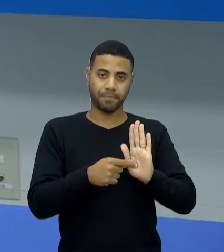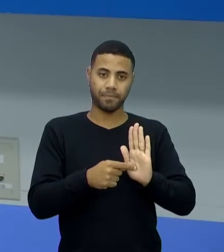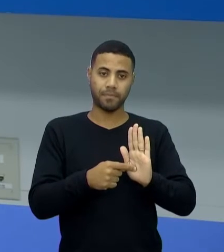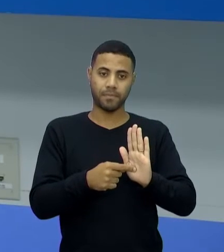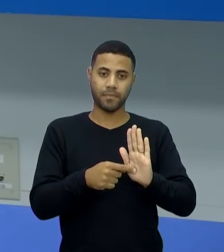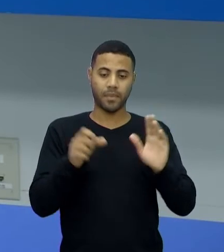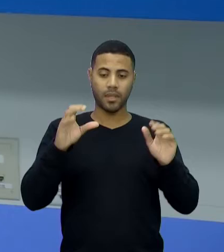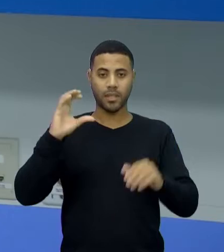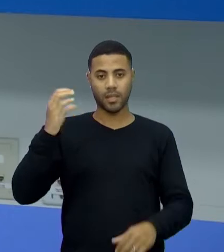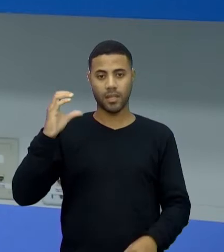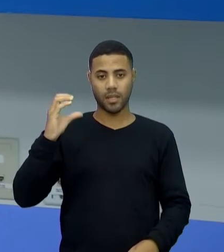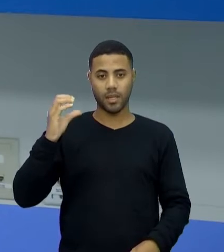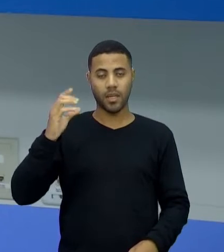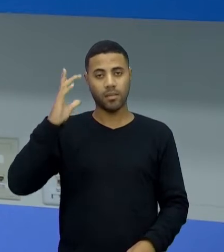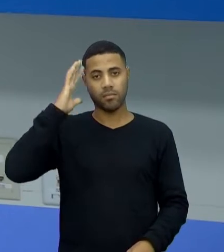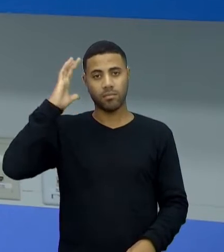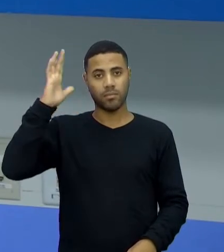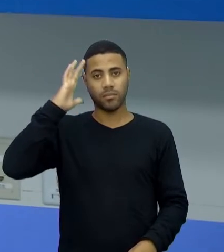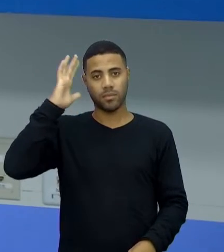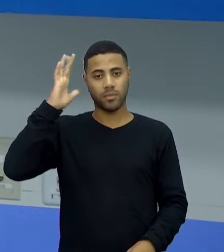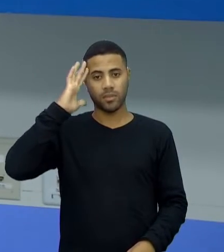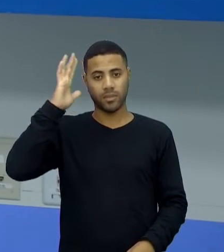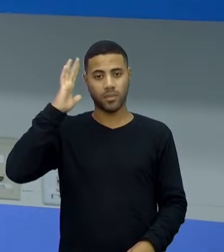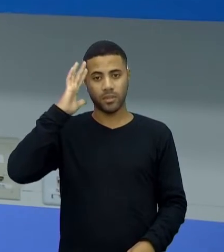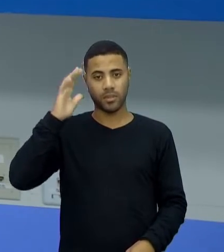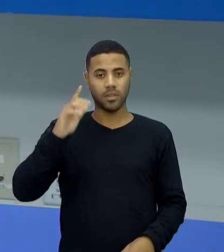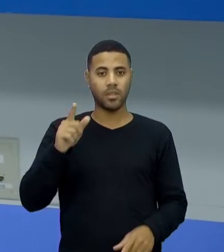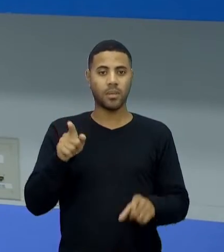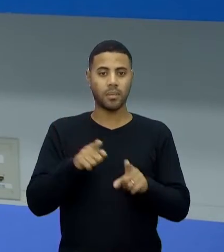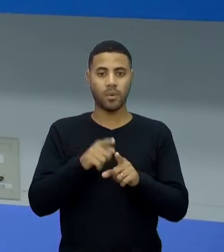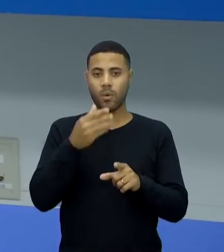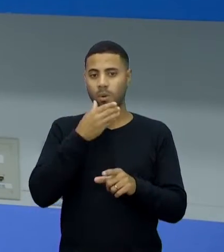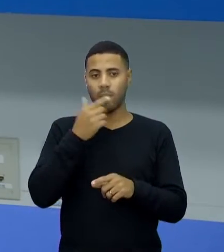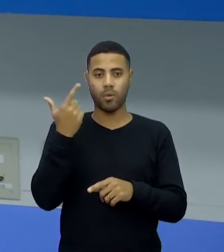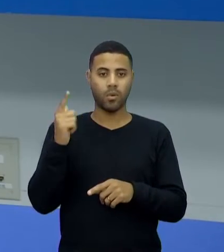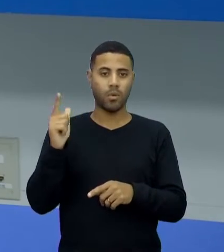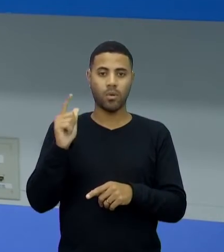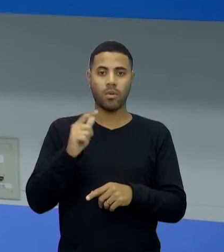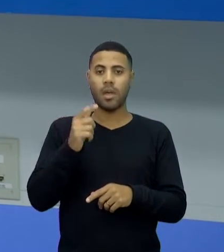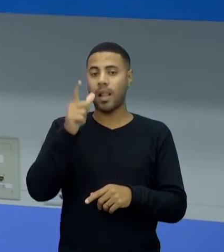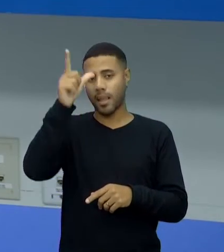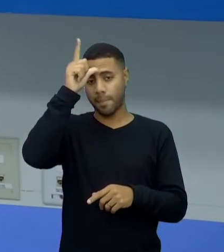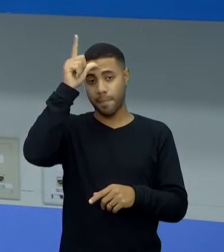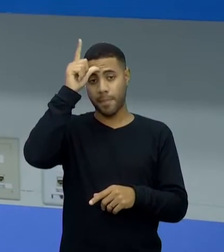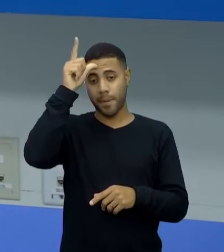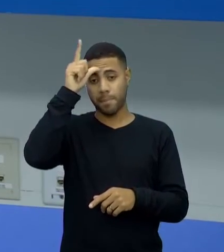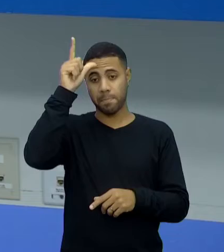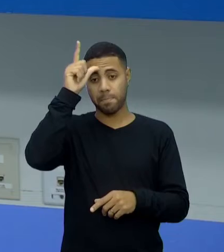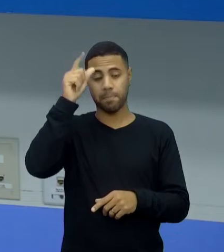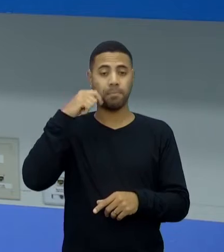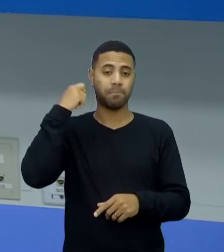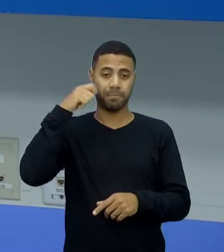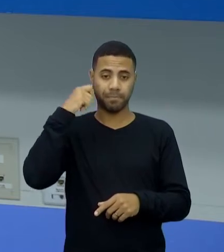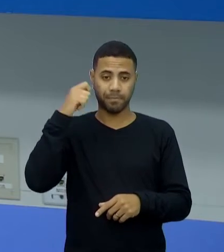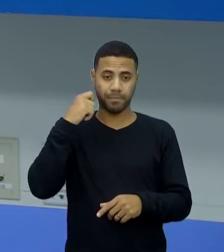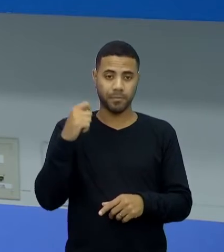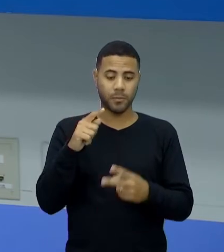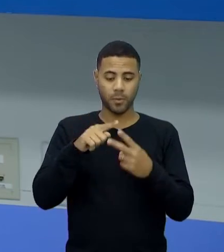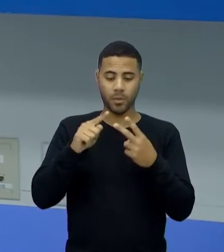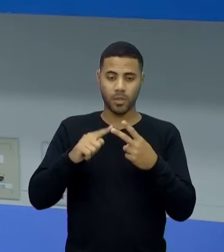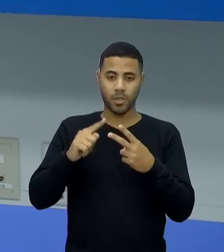a ciência no pensamento do fredrick nich esse autor também alemão né da mesma forma como a dorne horkeimer